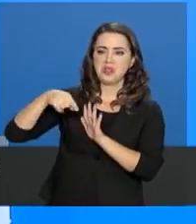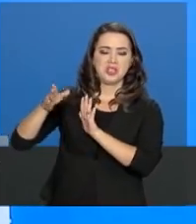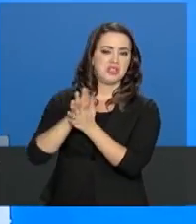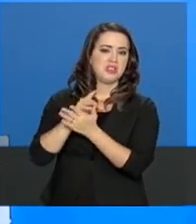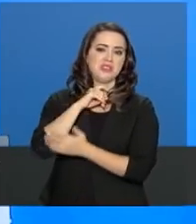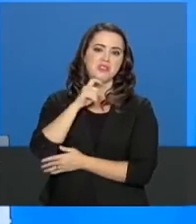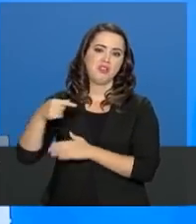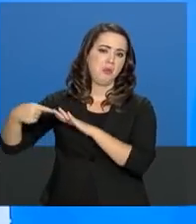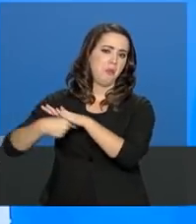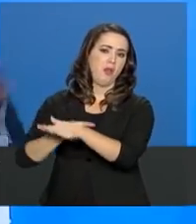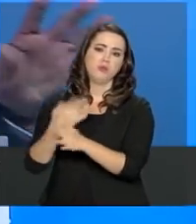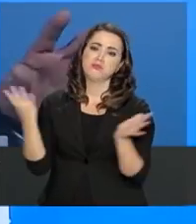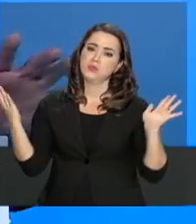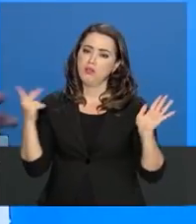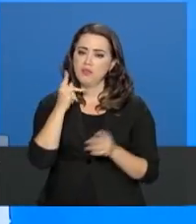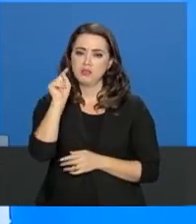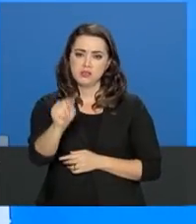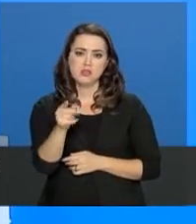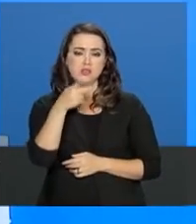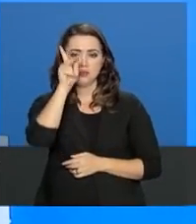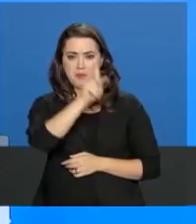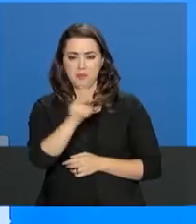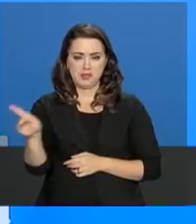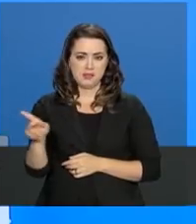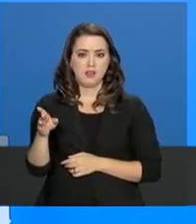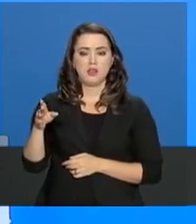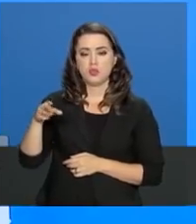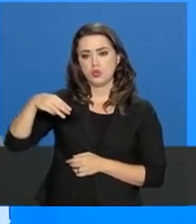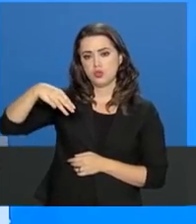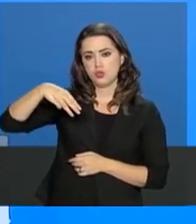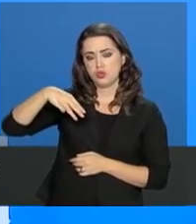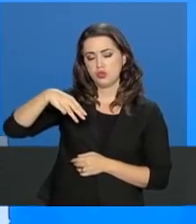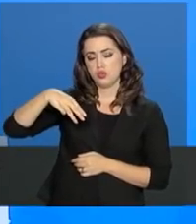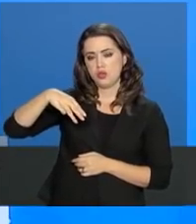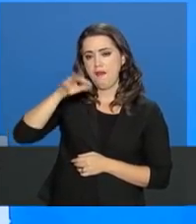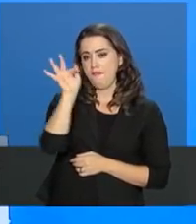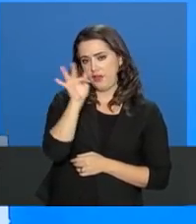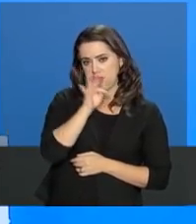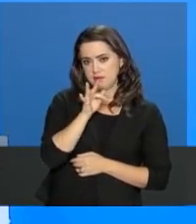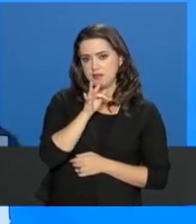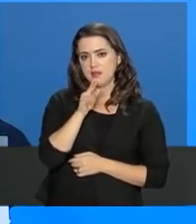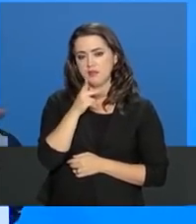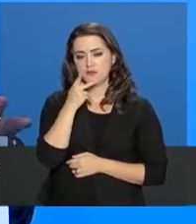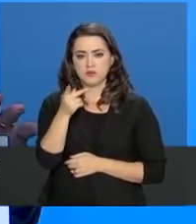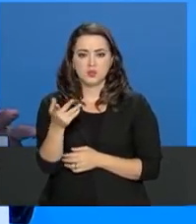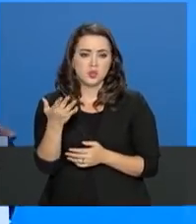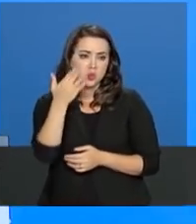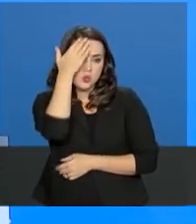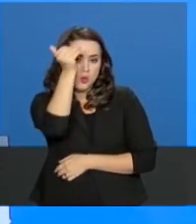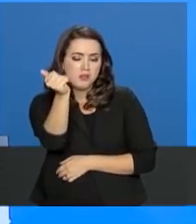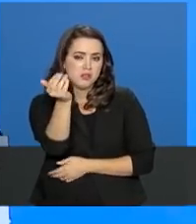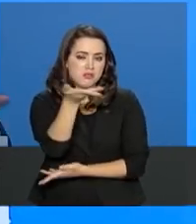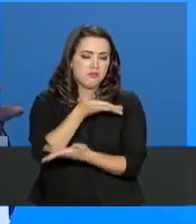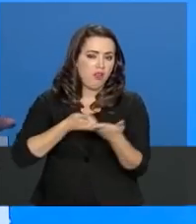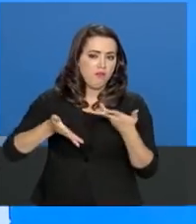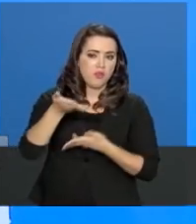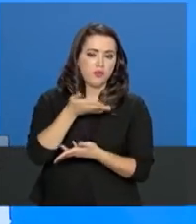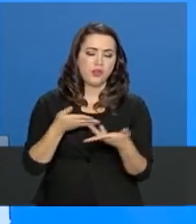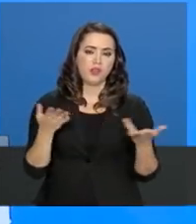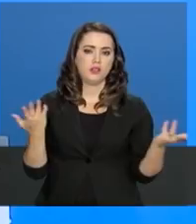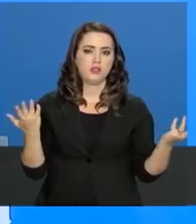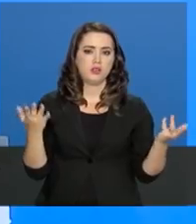essa matéria como disse isso foi colocado pelo presidente macron é eu não sei bem se está envolvendo a questão da